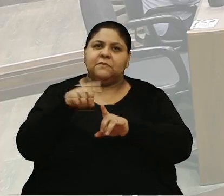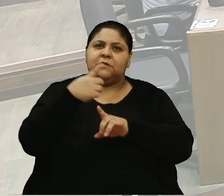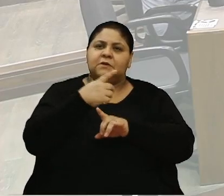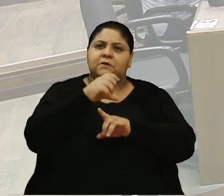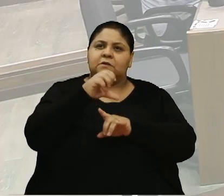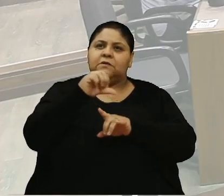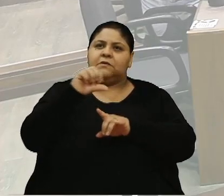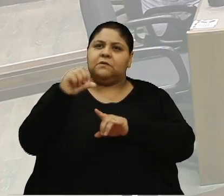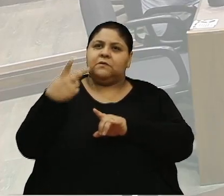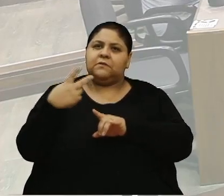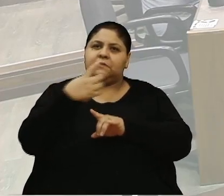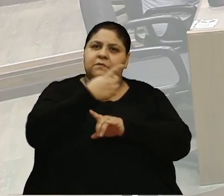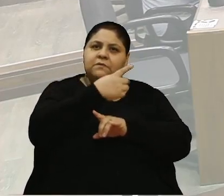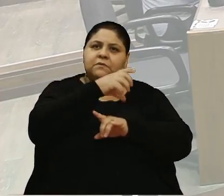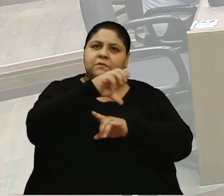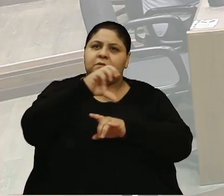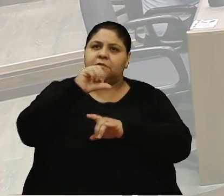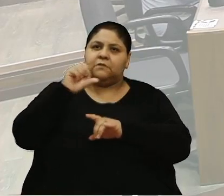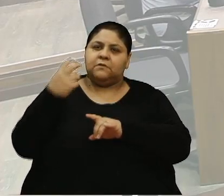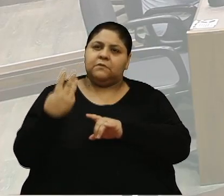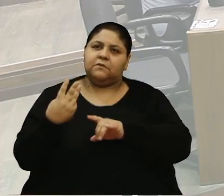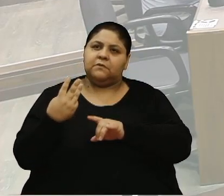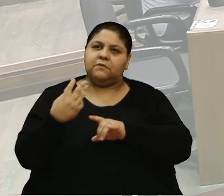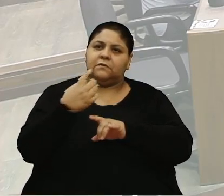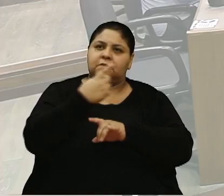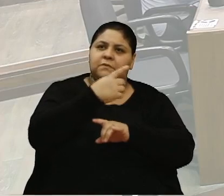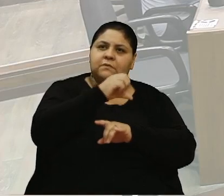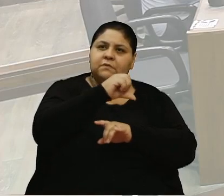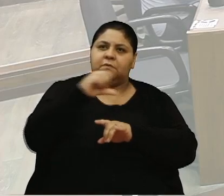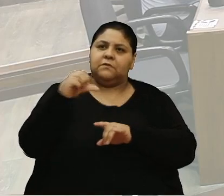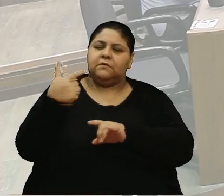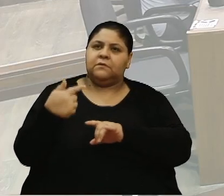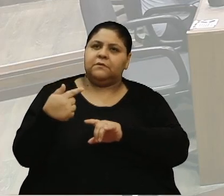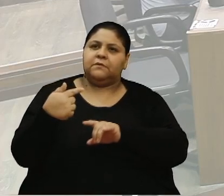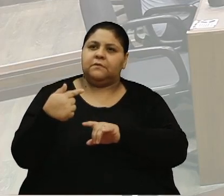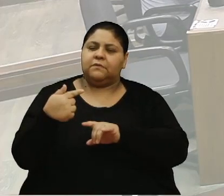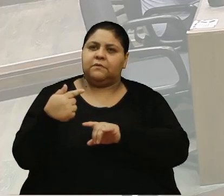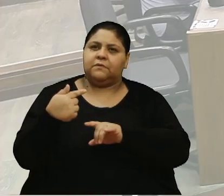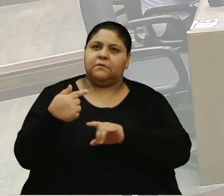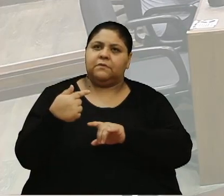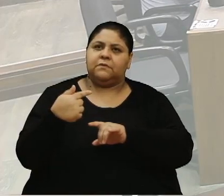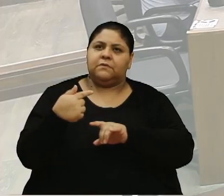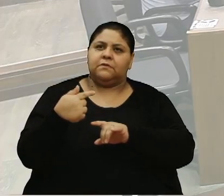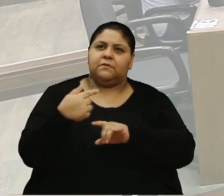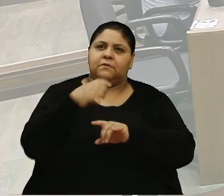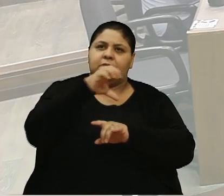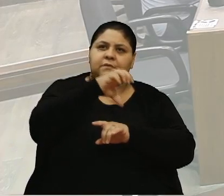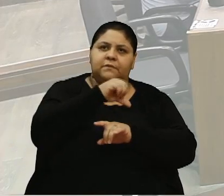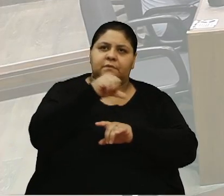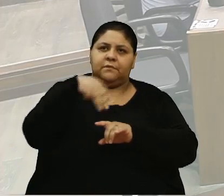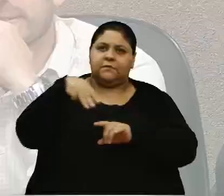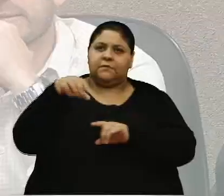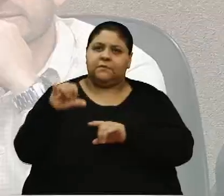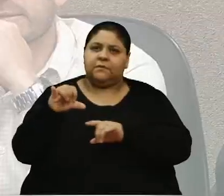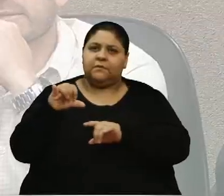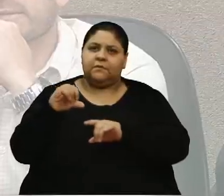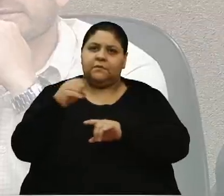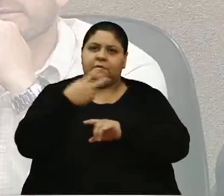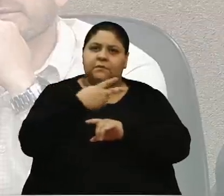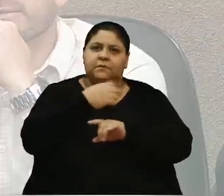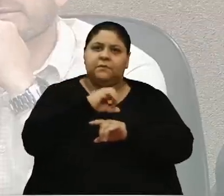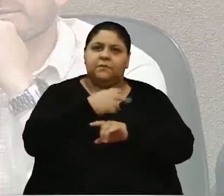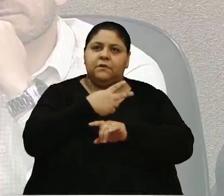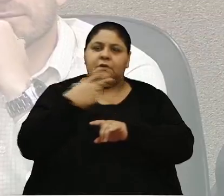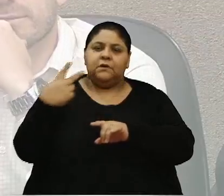1092, 1093, 1097, em 9 de maio de